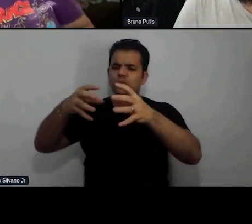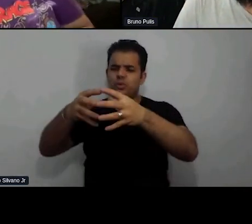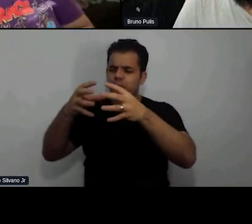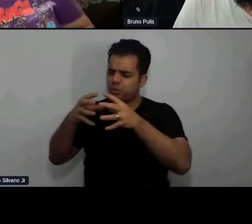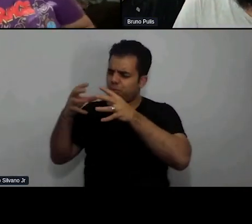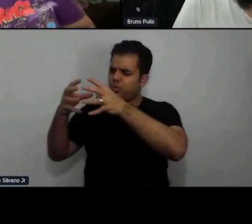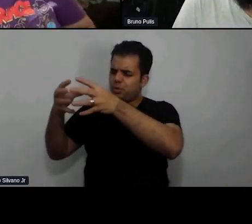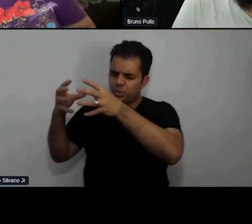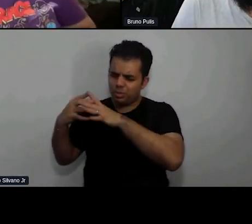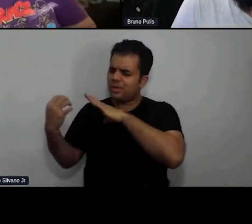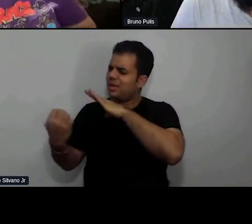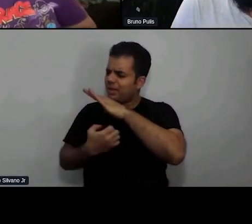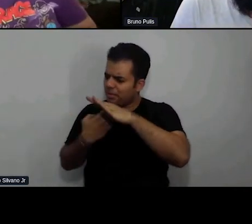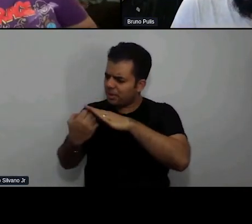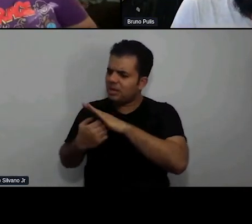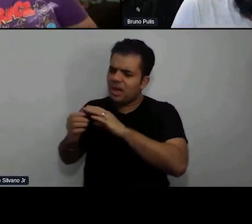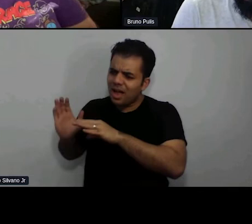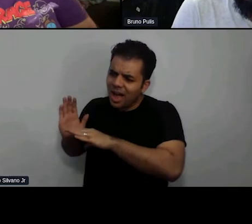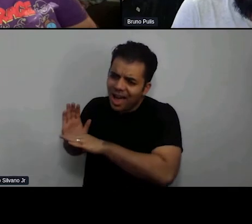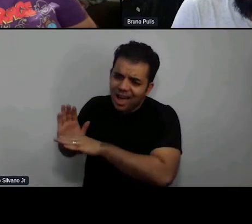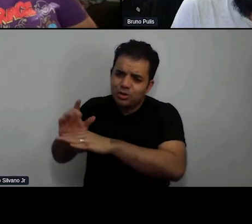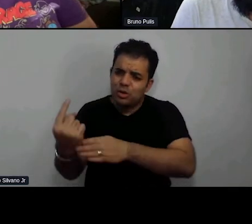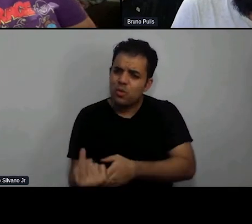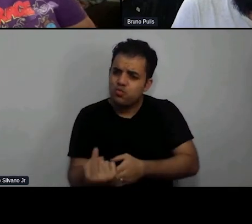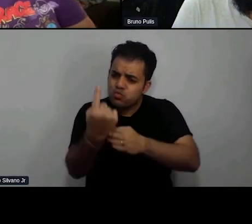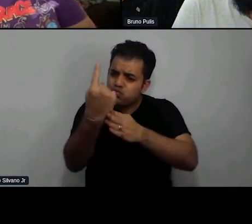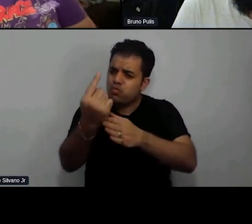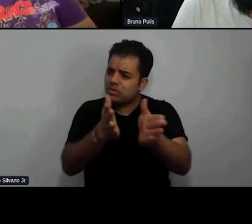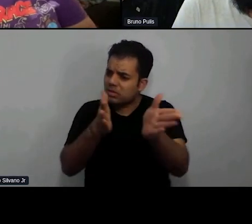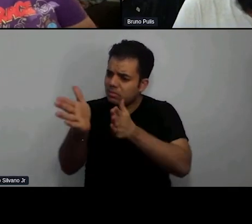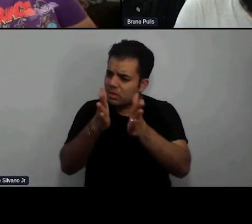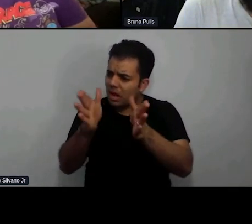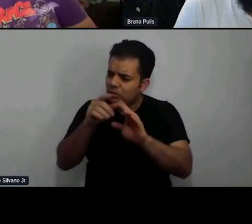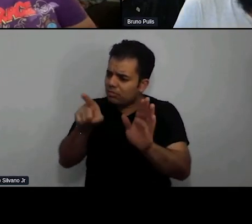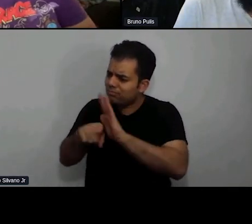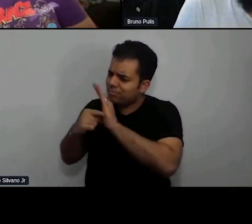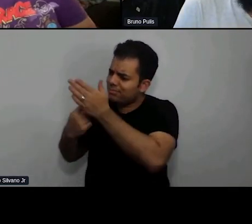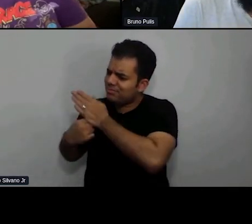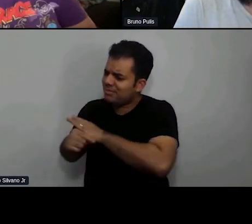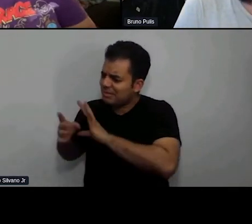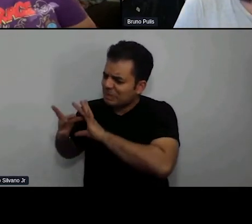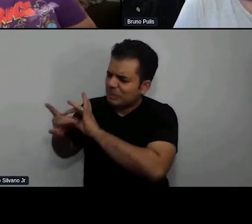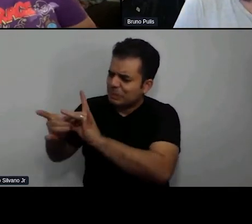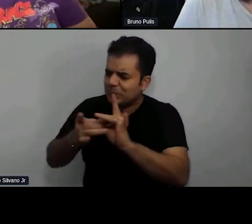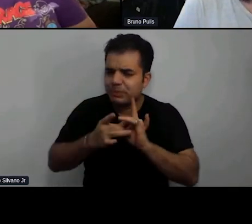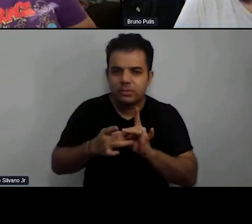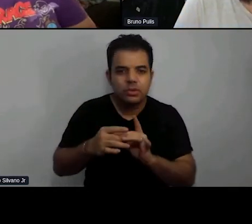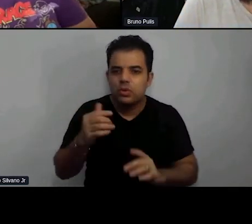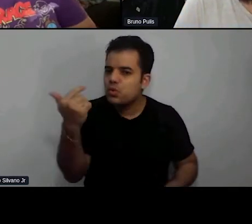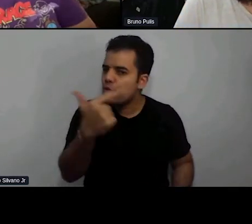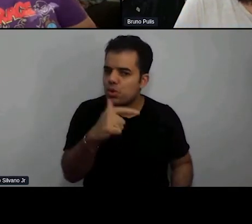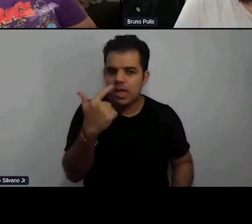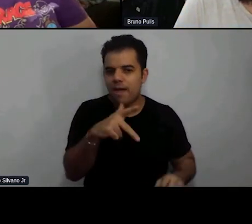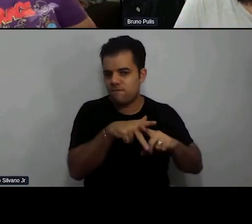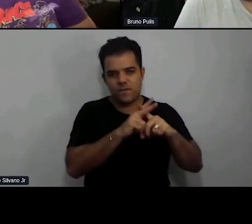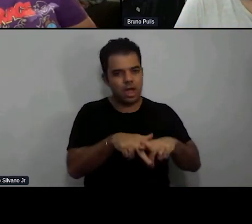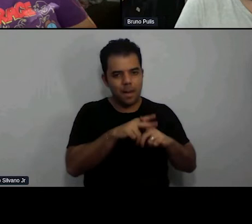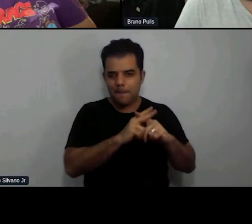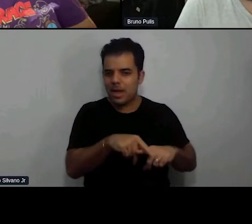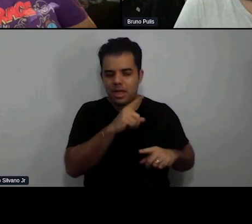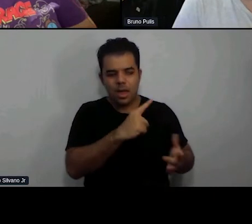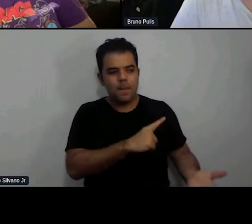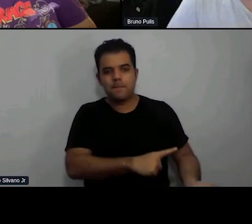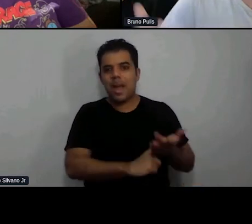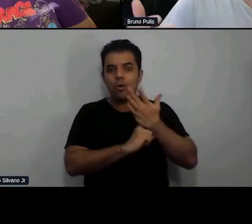da empresa no processo como um todo, não existe esse tipo de ferramenta que vai te